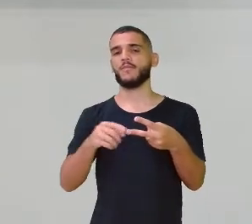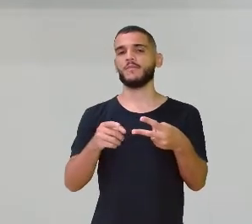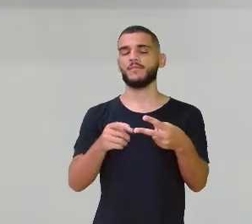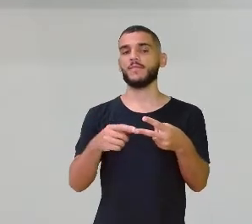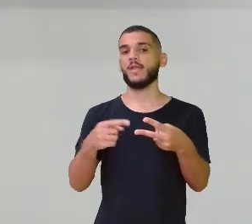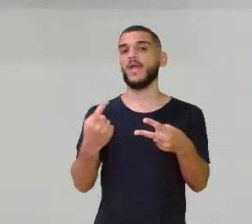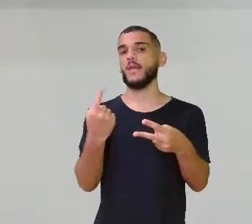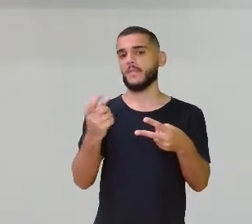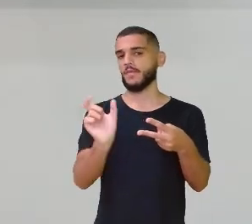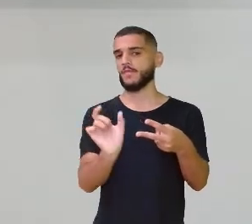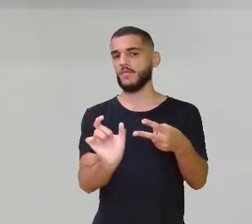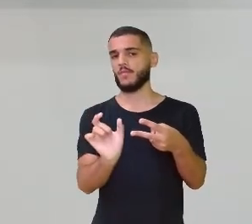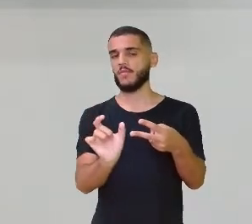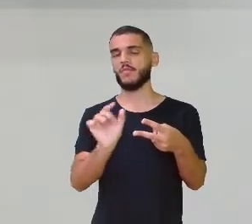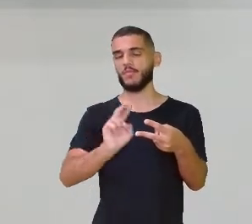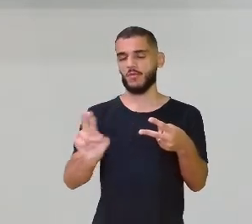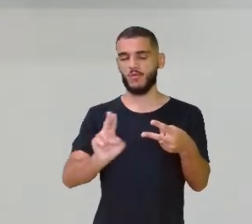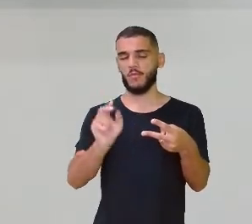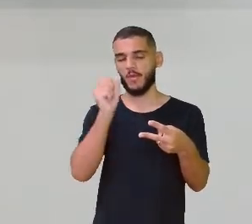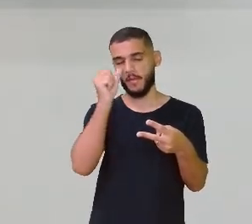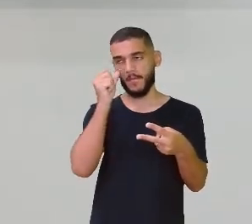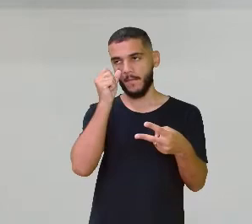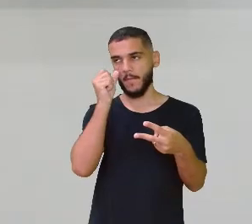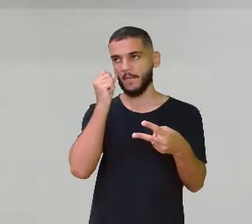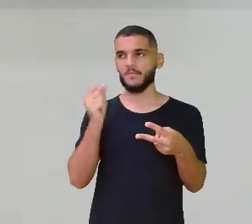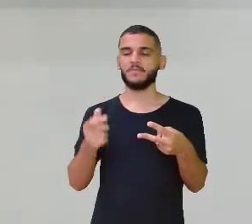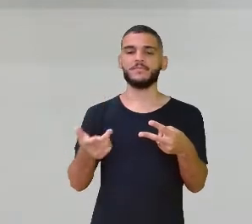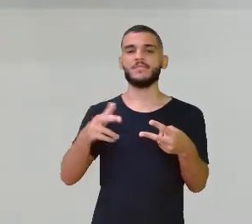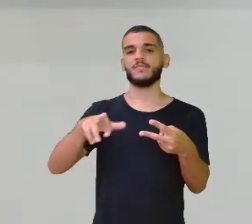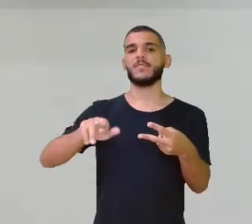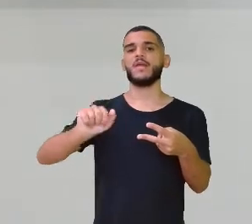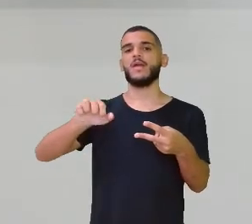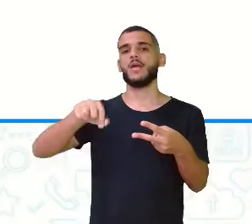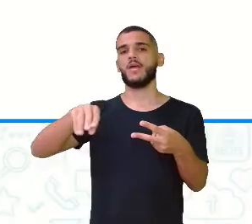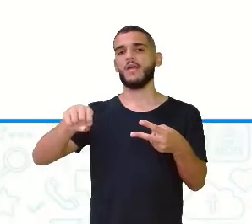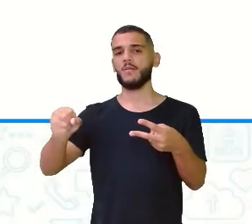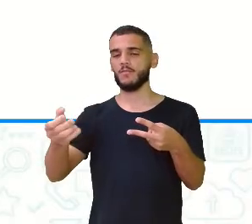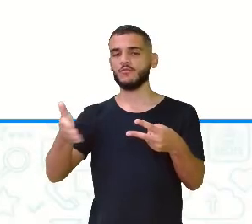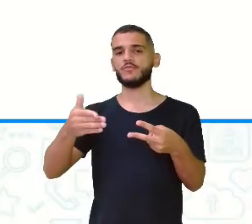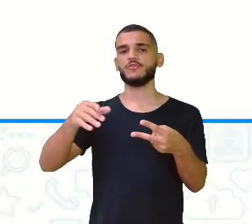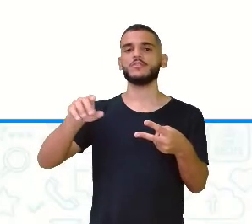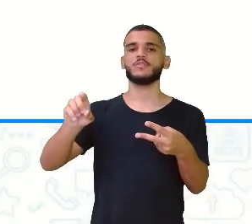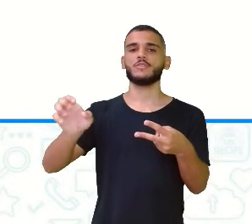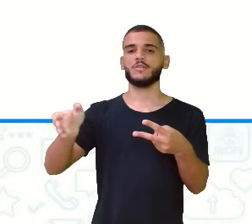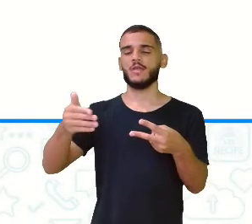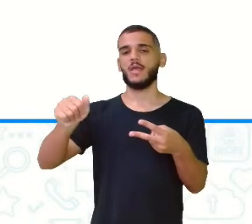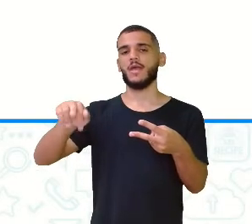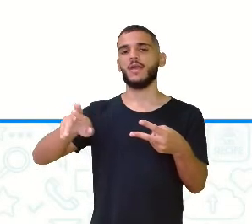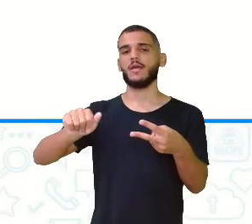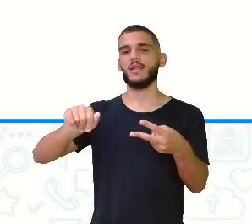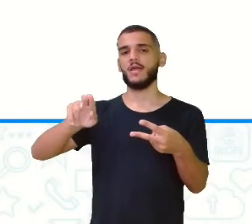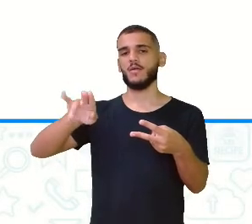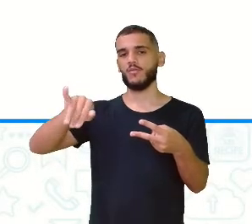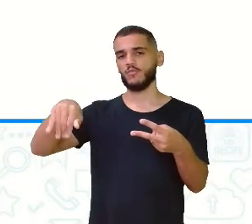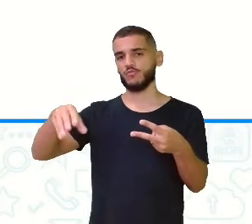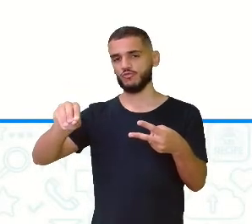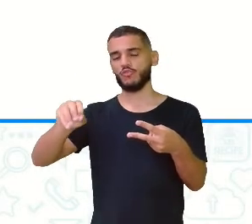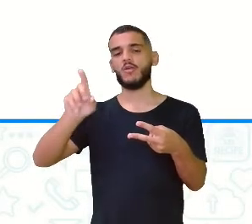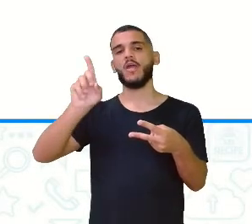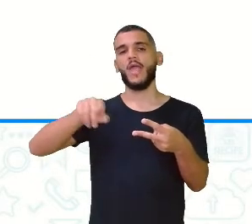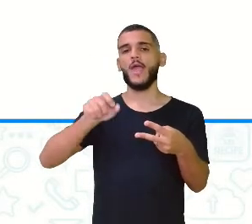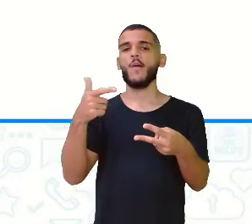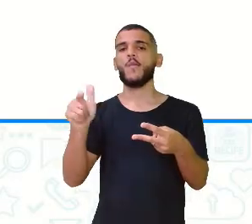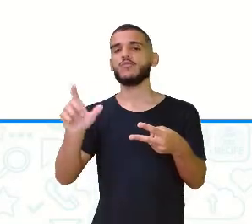seu primeiro nome, é o que lhe identifica. E aqui, Ramos de Araújo é o seu sobrenome. Eu